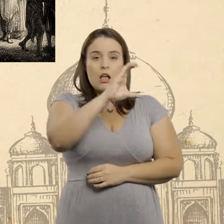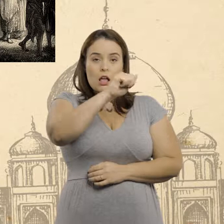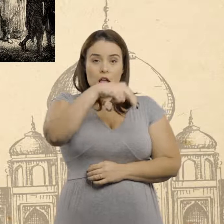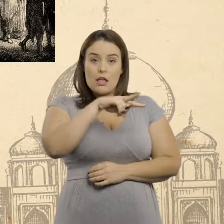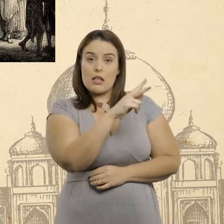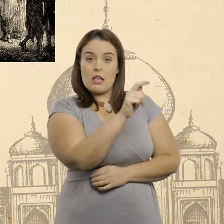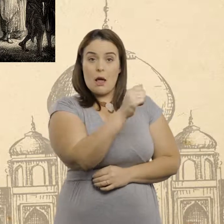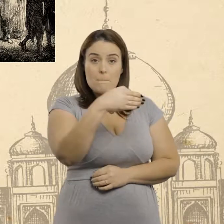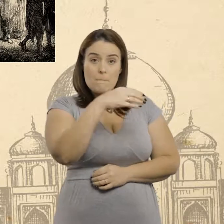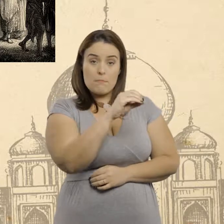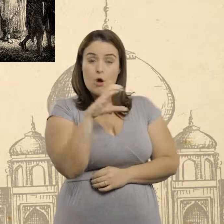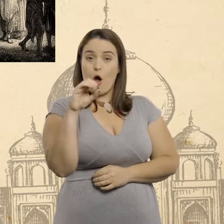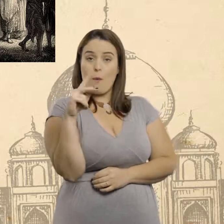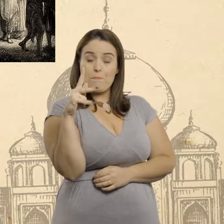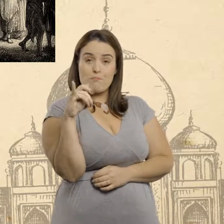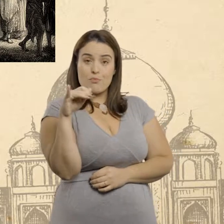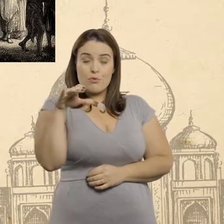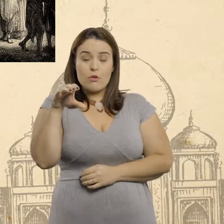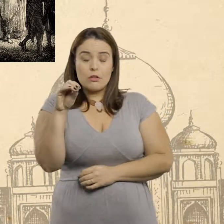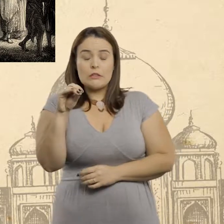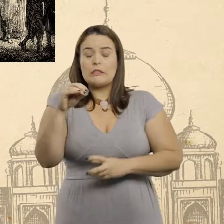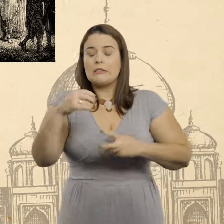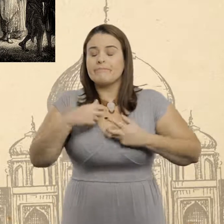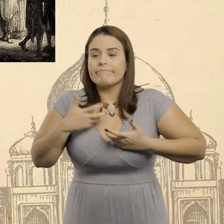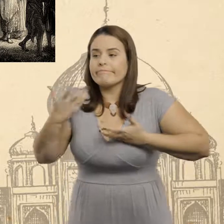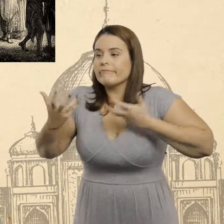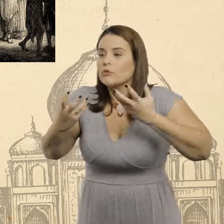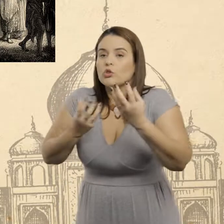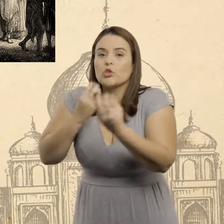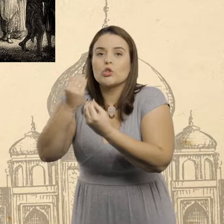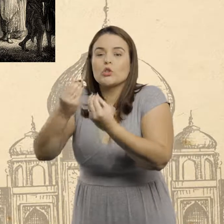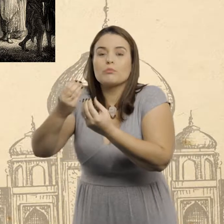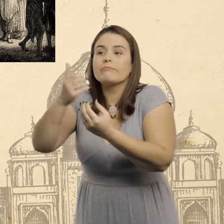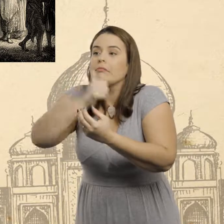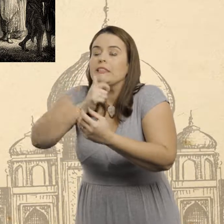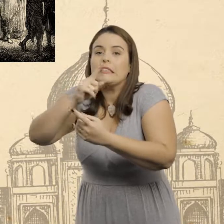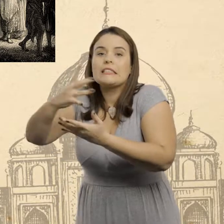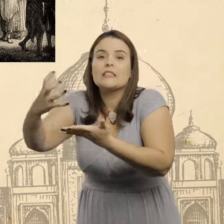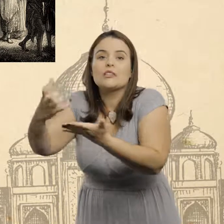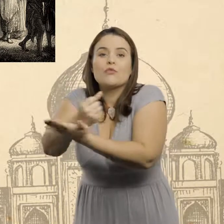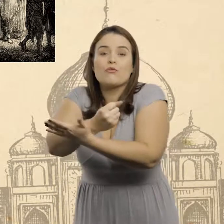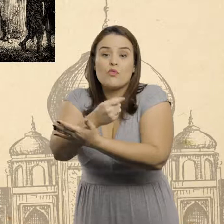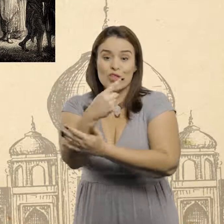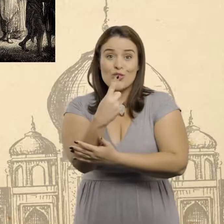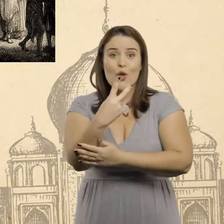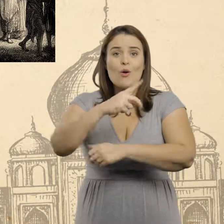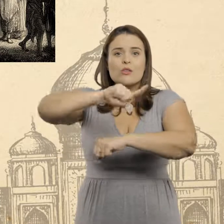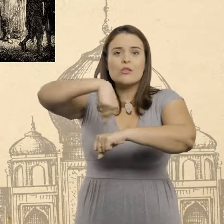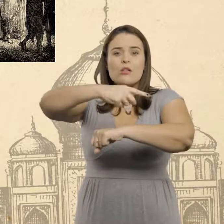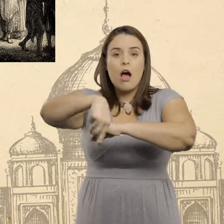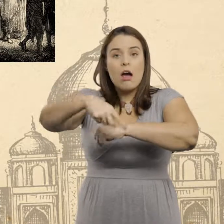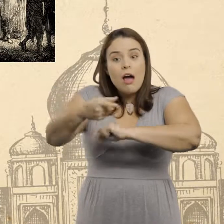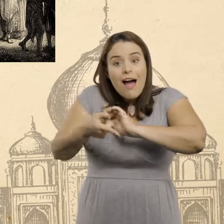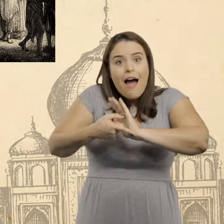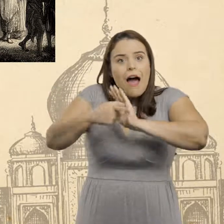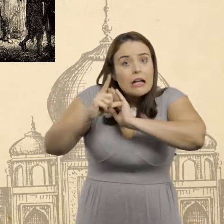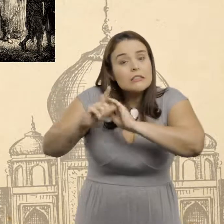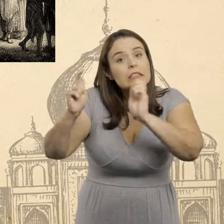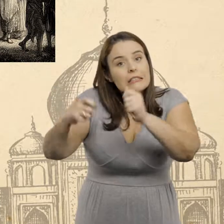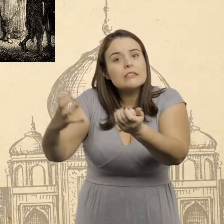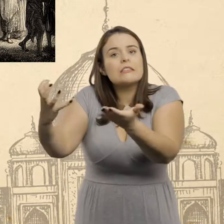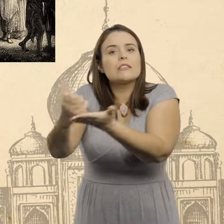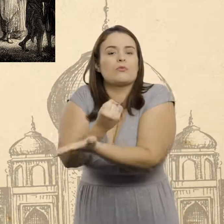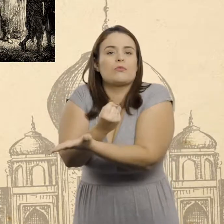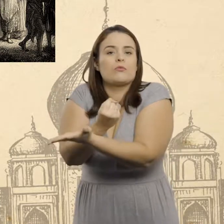ópio. Phileas Fogg disse que gostaria de salvar a mulher. Eles estavam 12 horas adiantados e